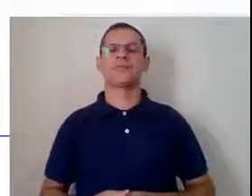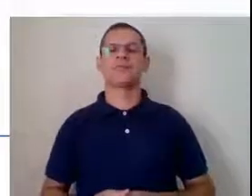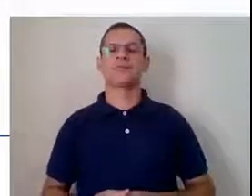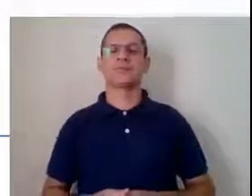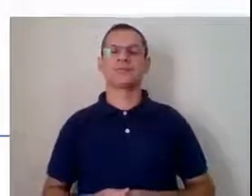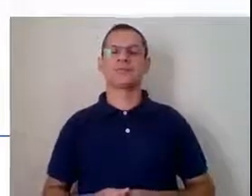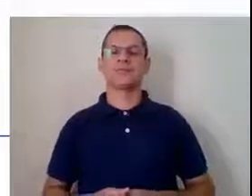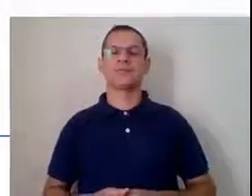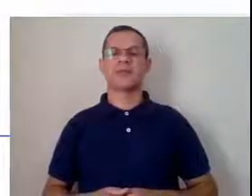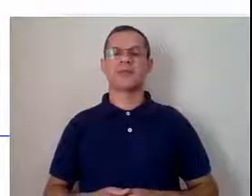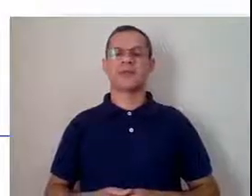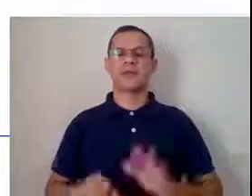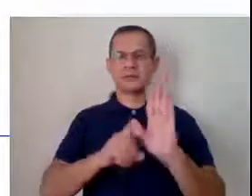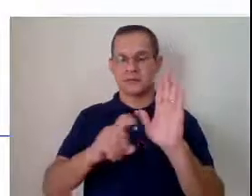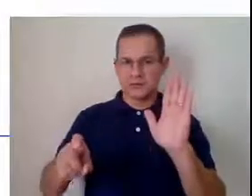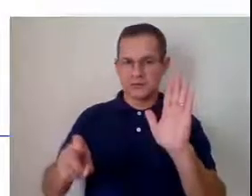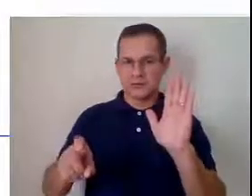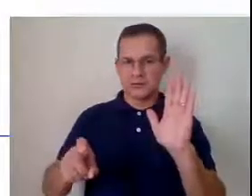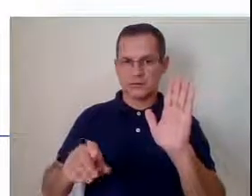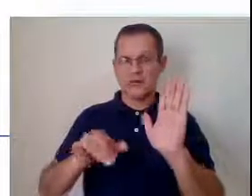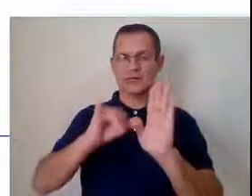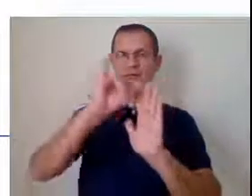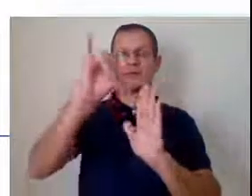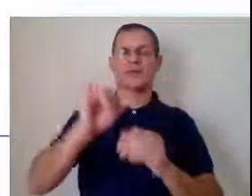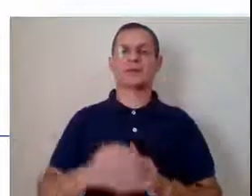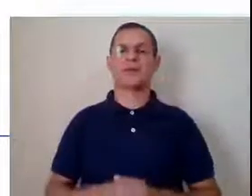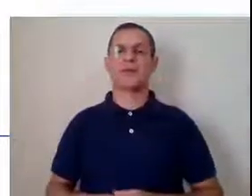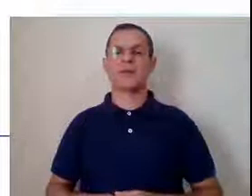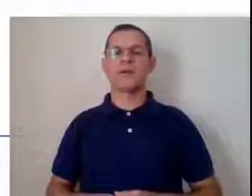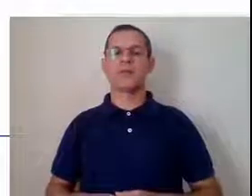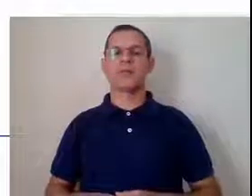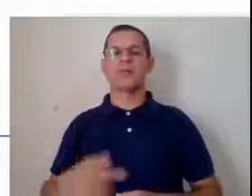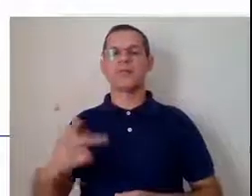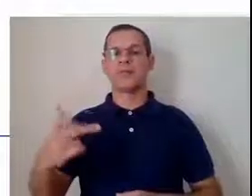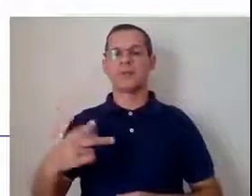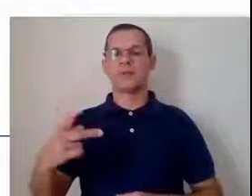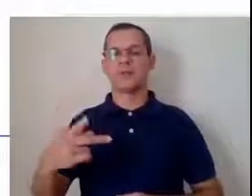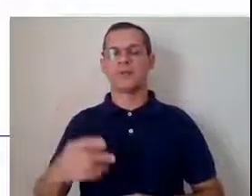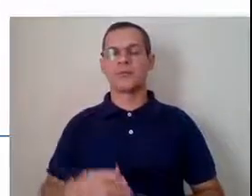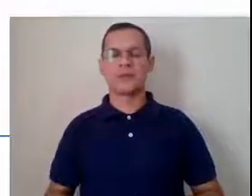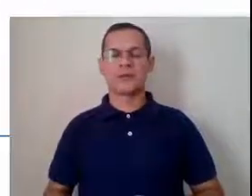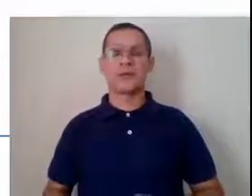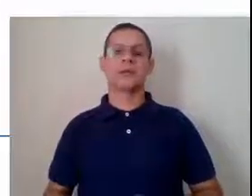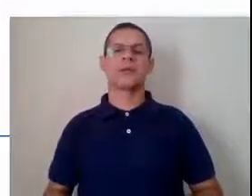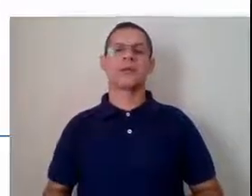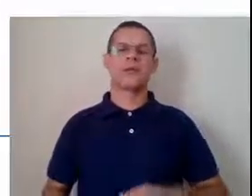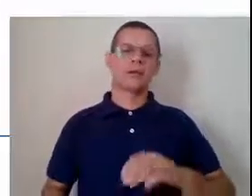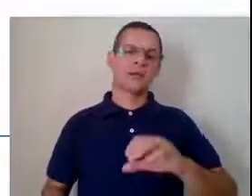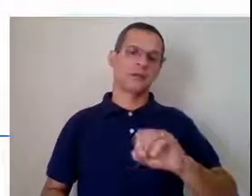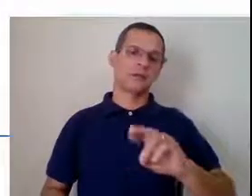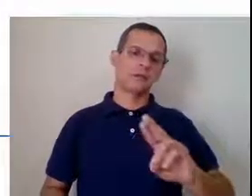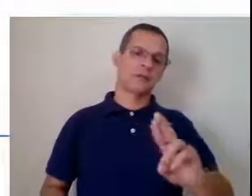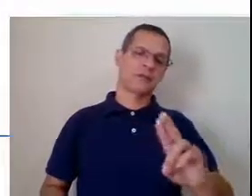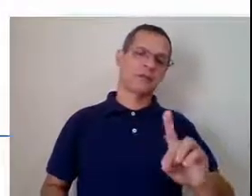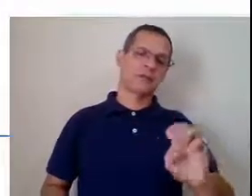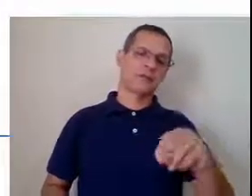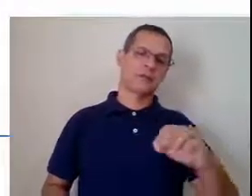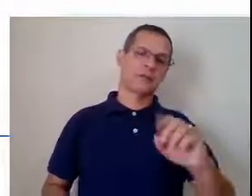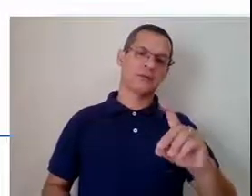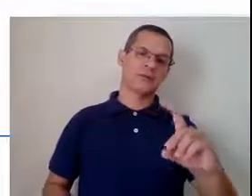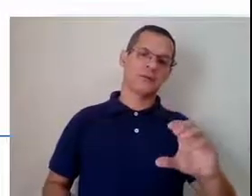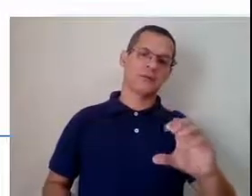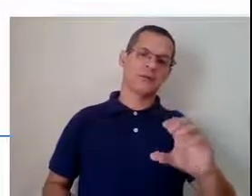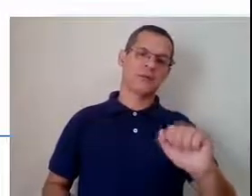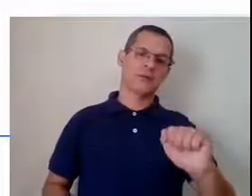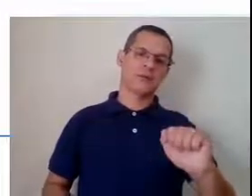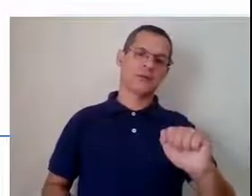Das retas, a origem, indicado pelo par ordenado 0 e 0, ou seja, dois pontos, né,